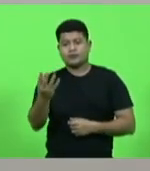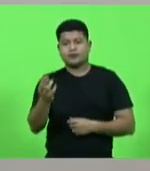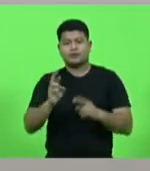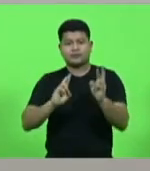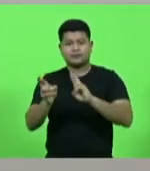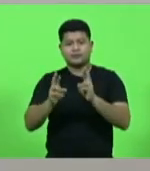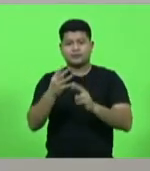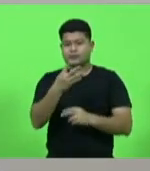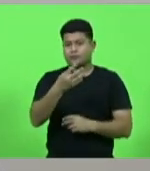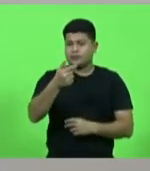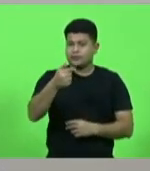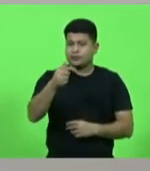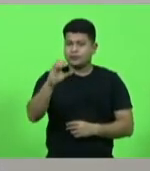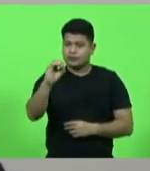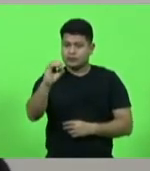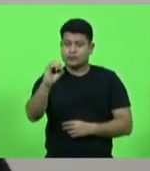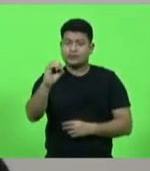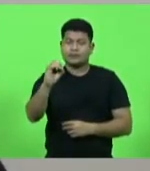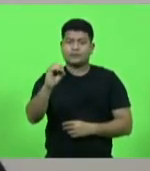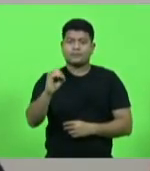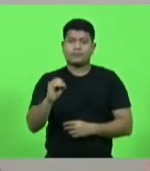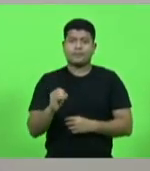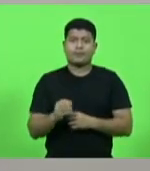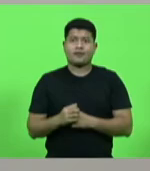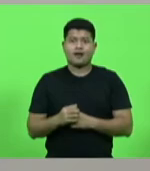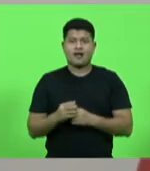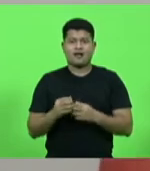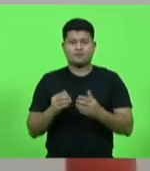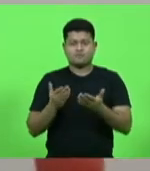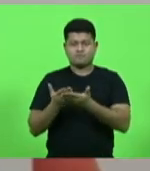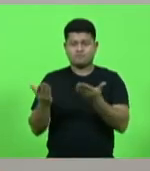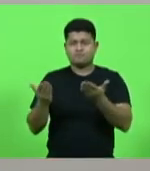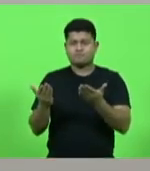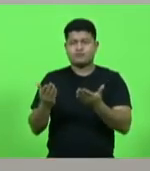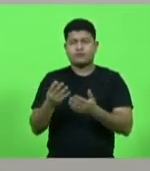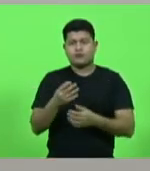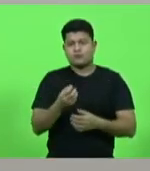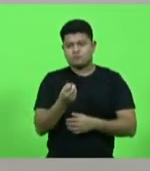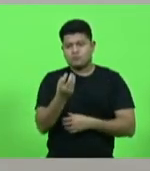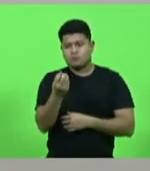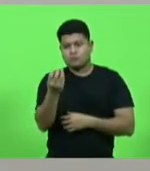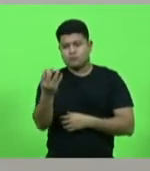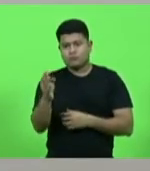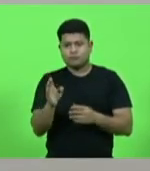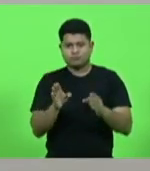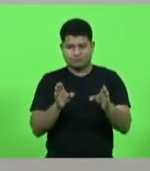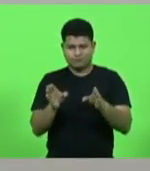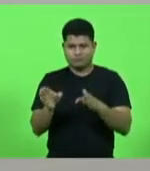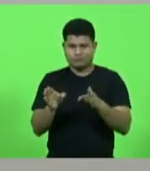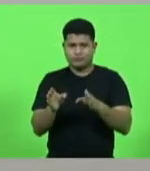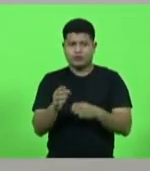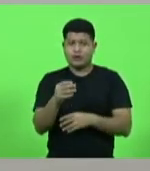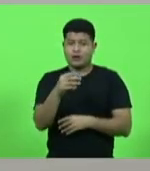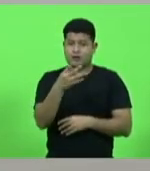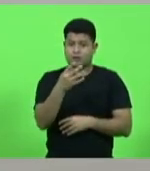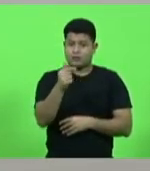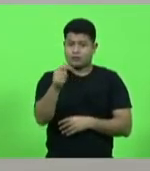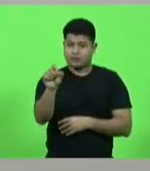BR-470, e além de transitar na 470, estive